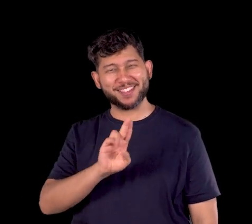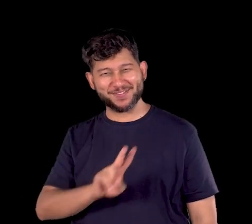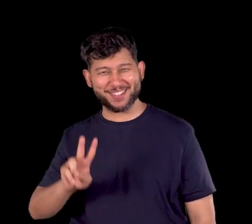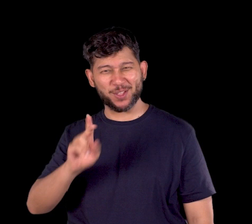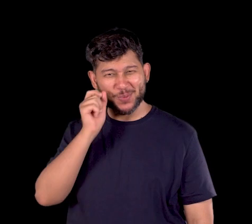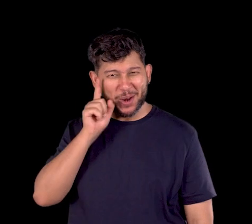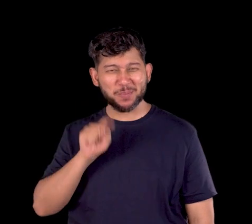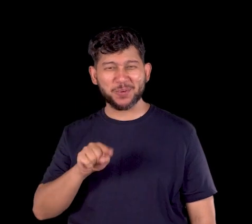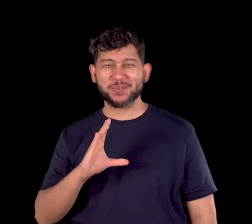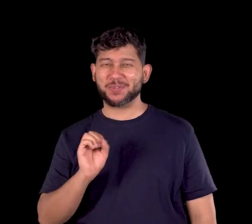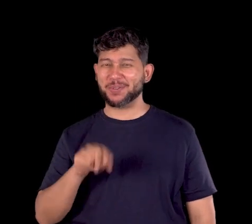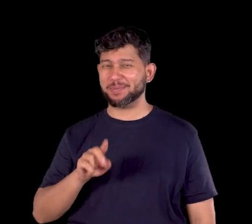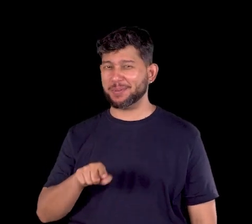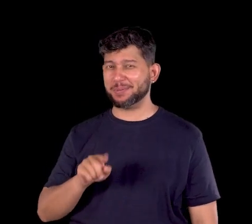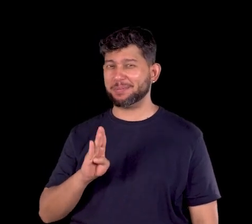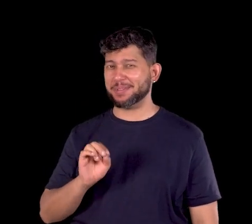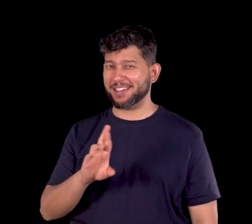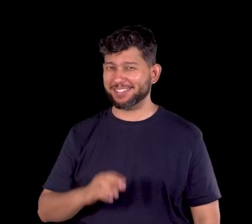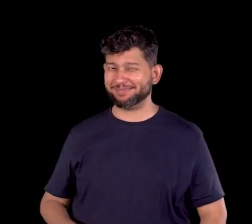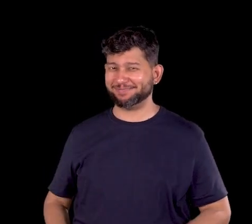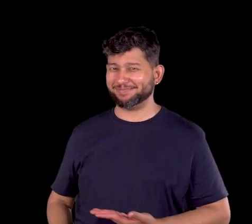departamento educacional através do e-mail